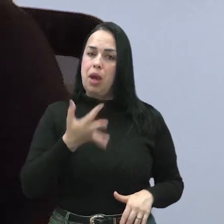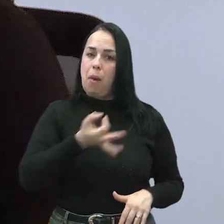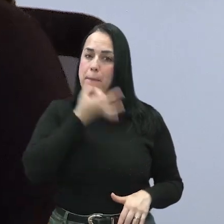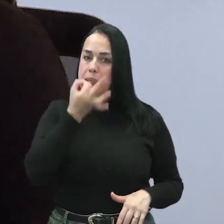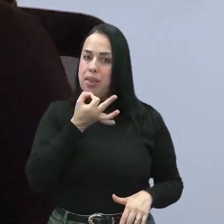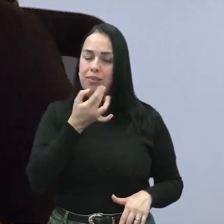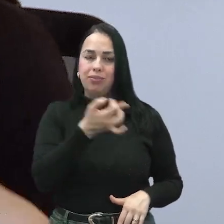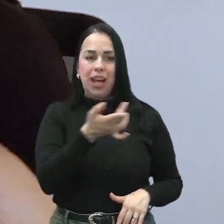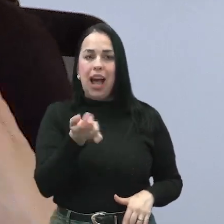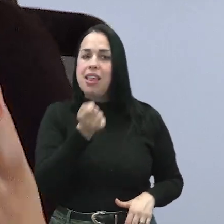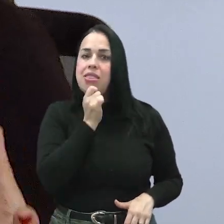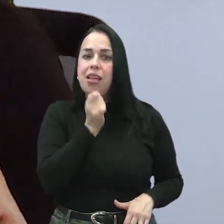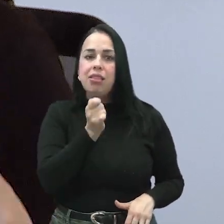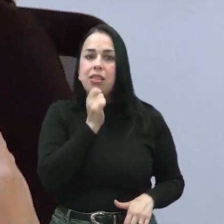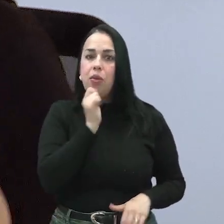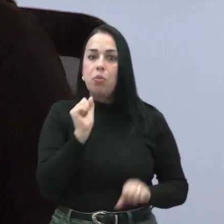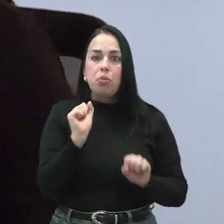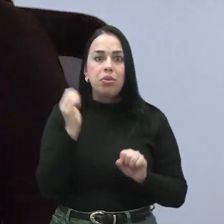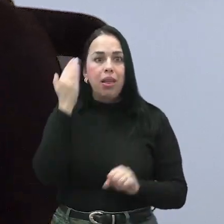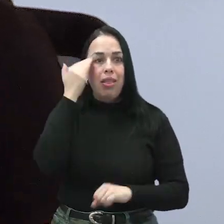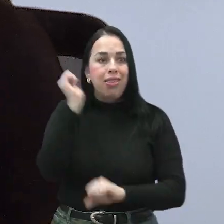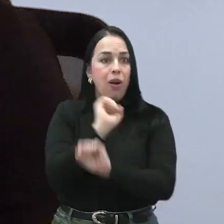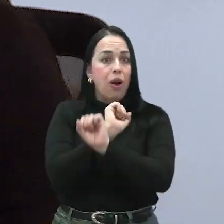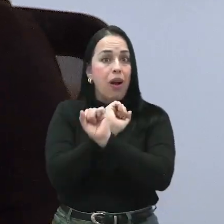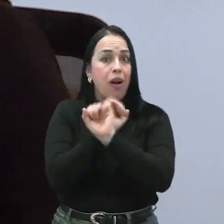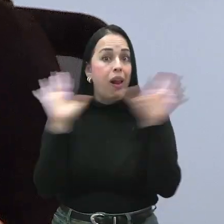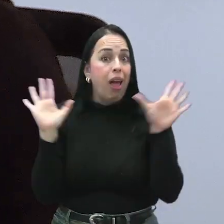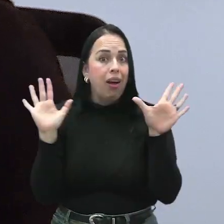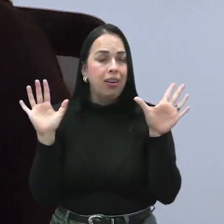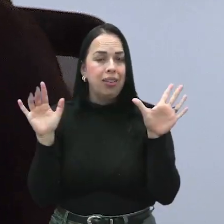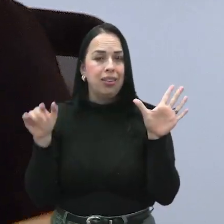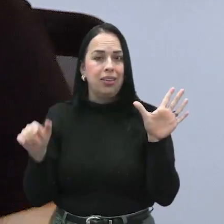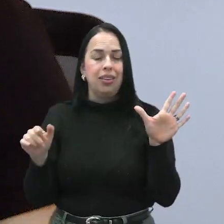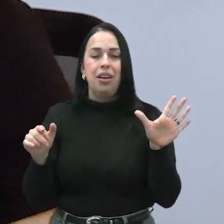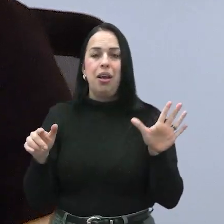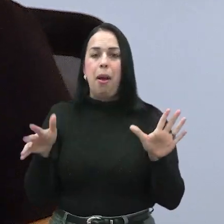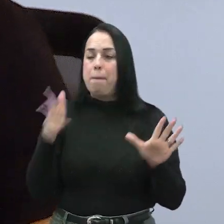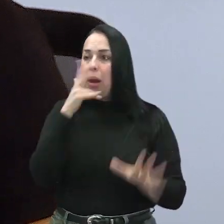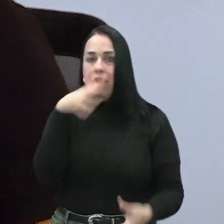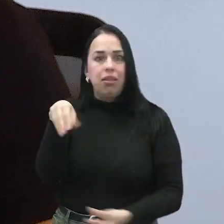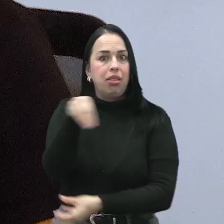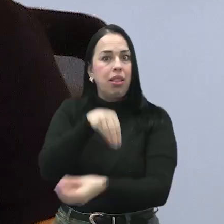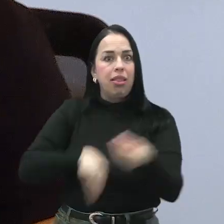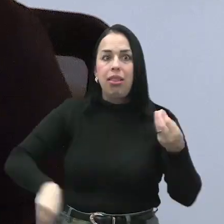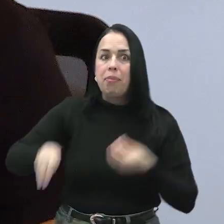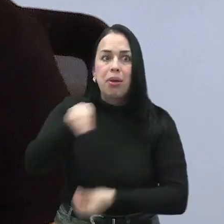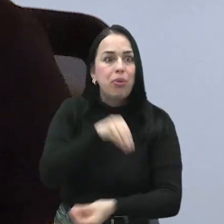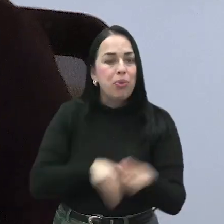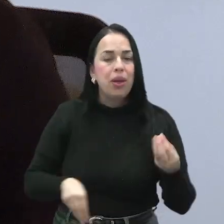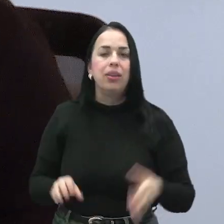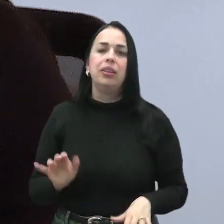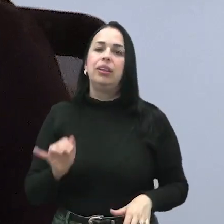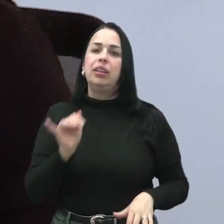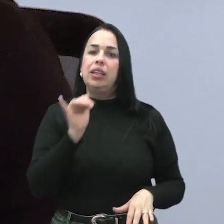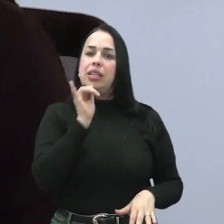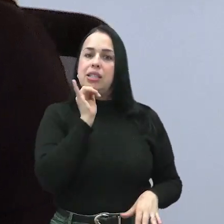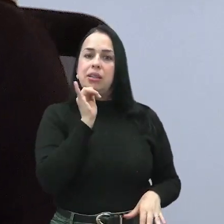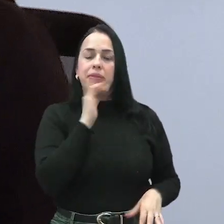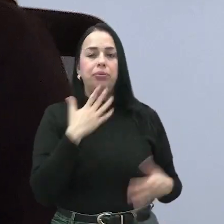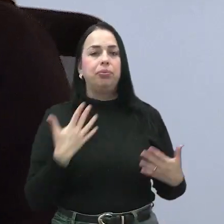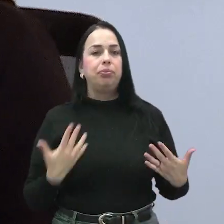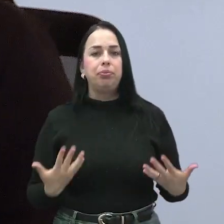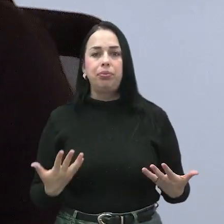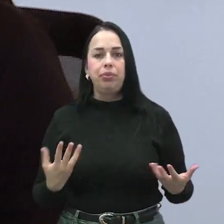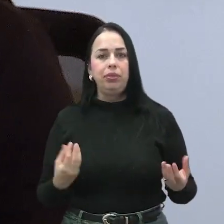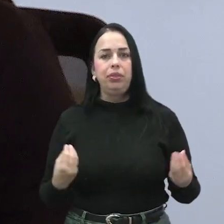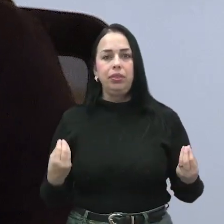que a população ainda não tem essa percepção tão clara que a IA já está meio que no meio, né, da vida. Por exemplo,